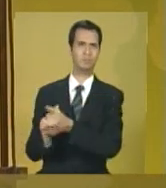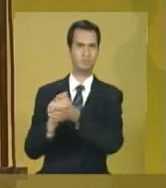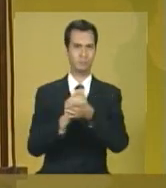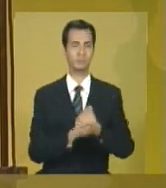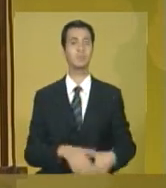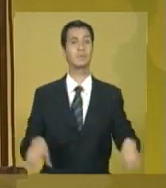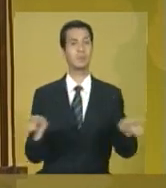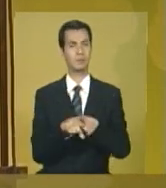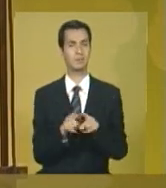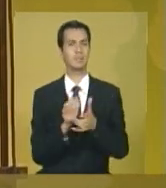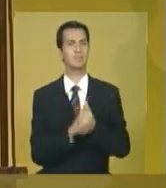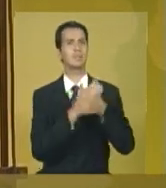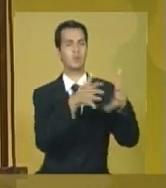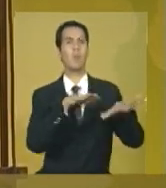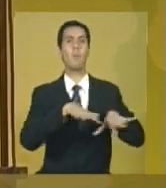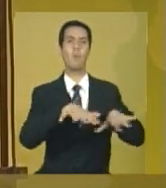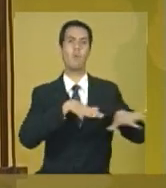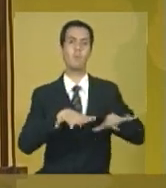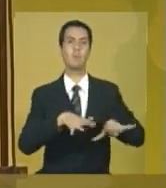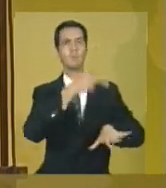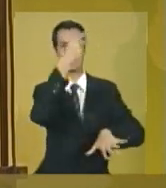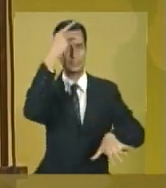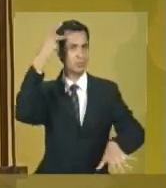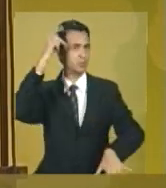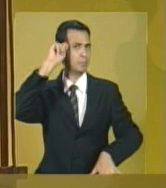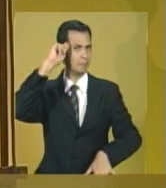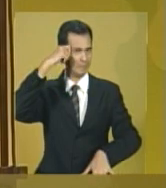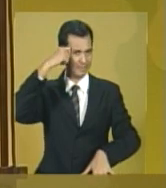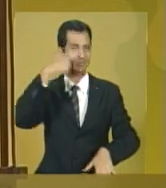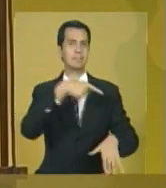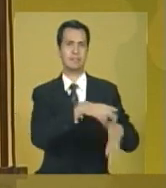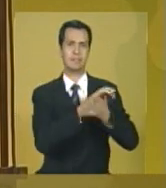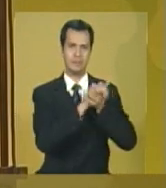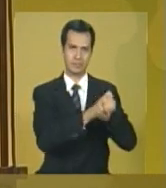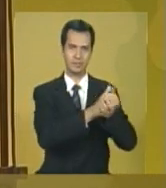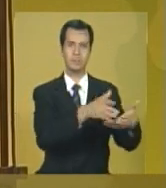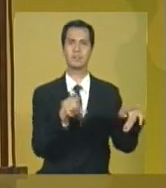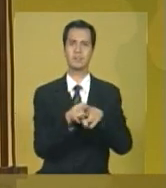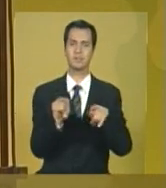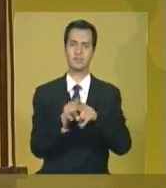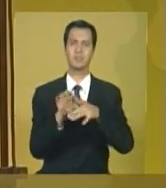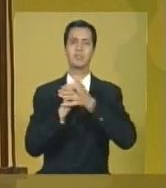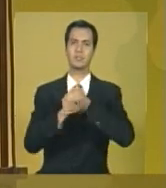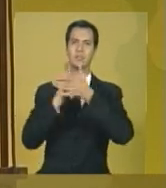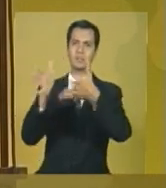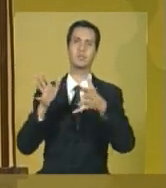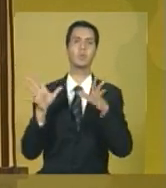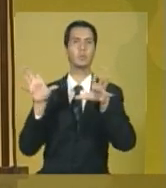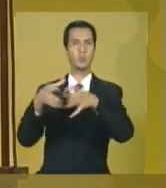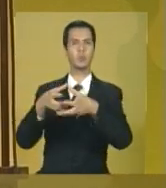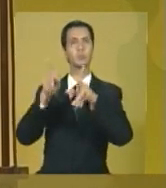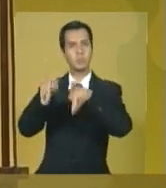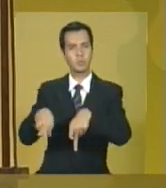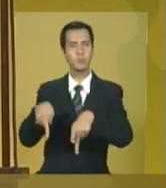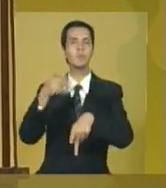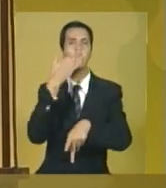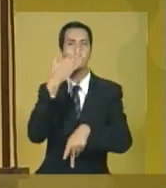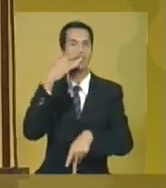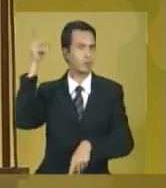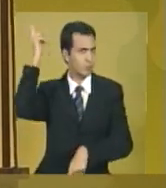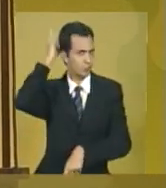Saudar os movimentos negros. Saudar populações indígenas aqui